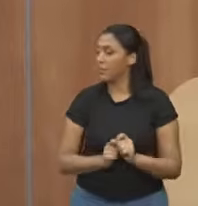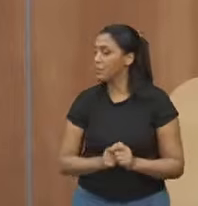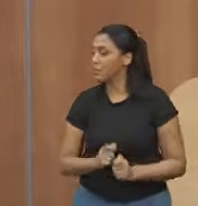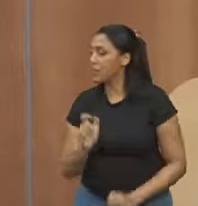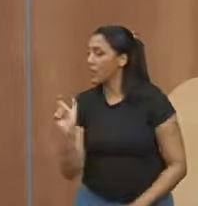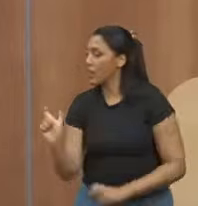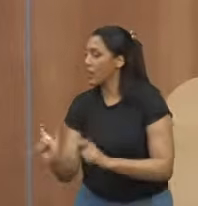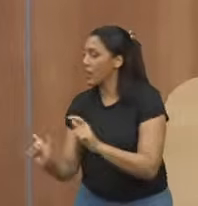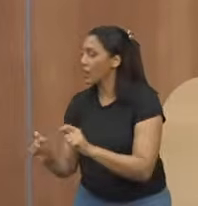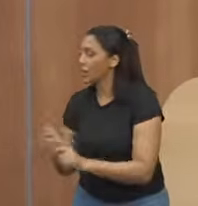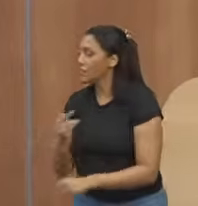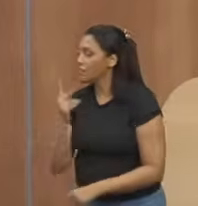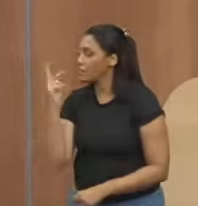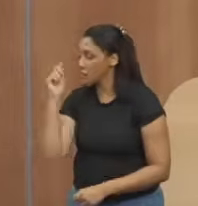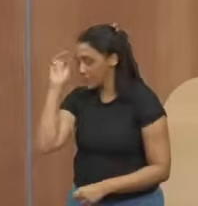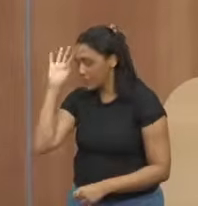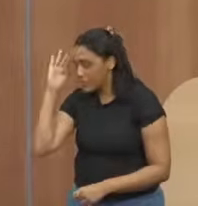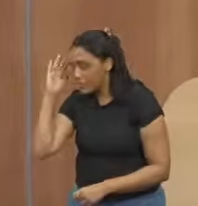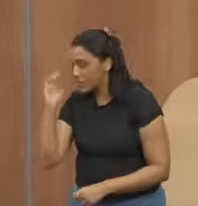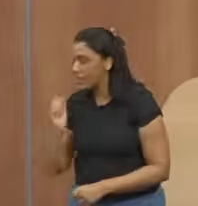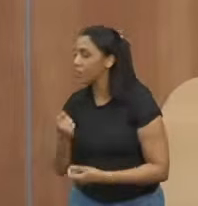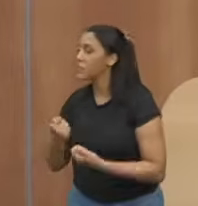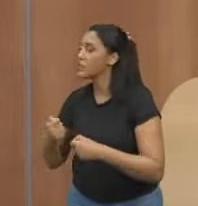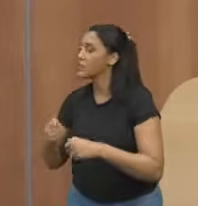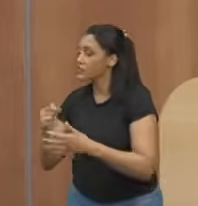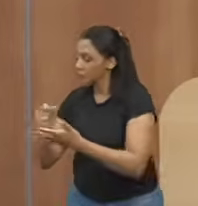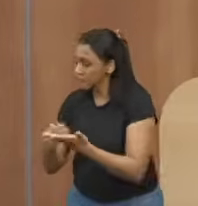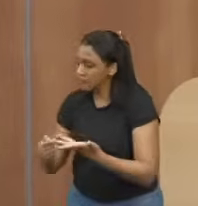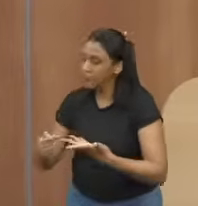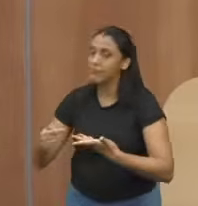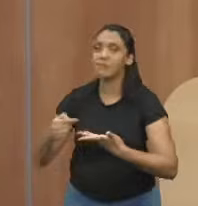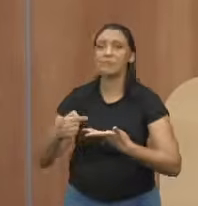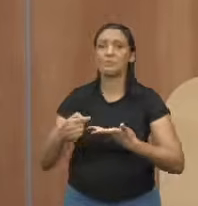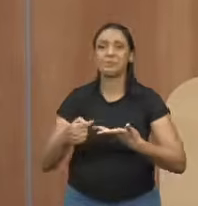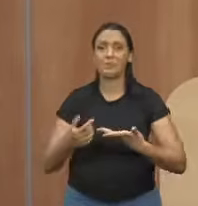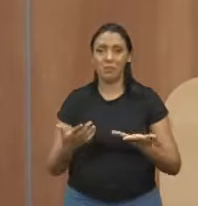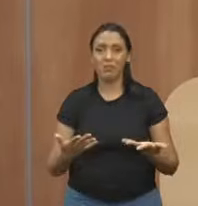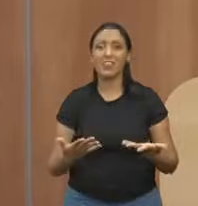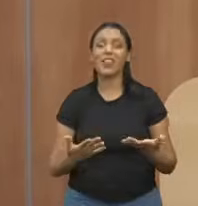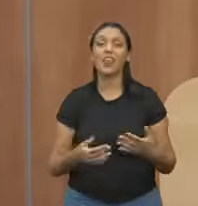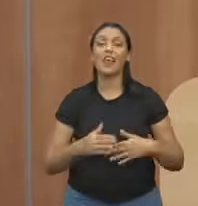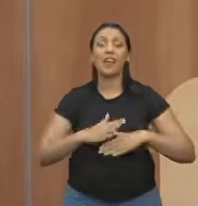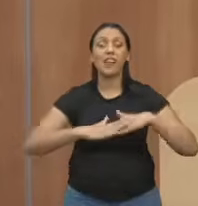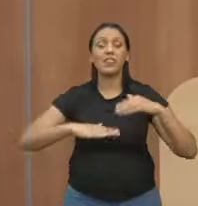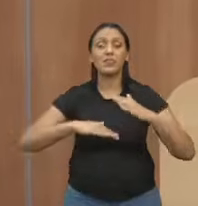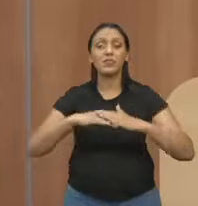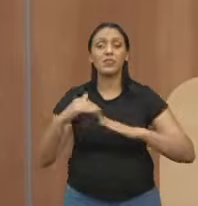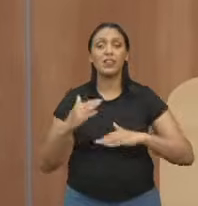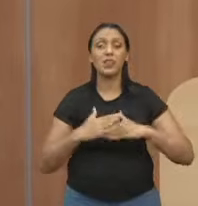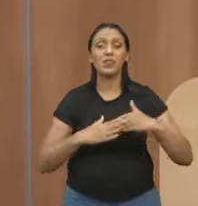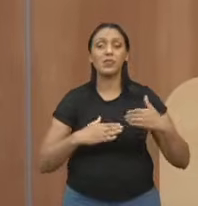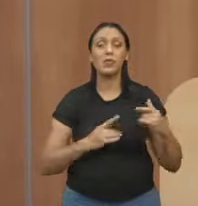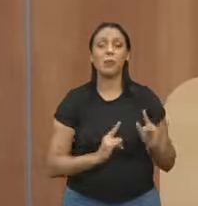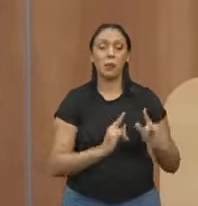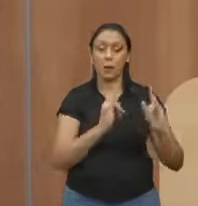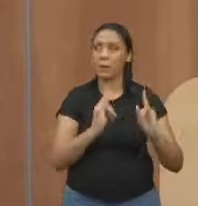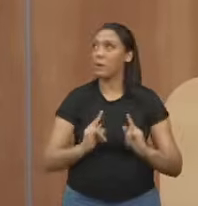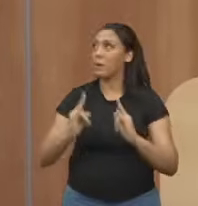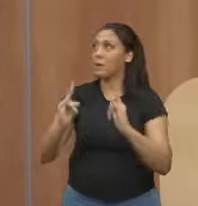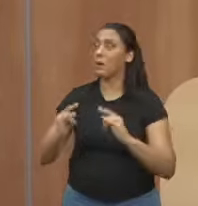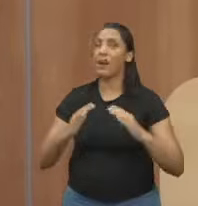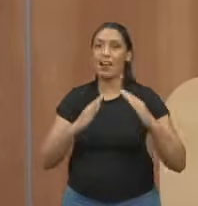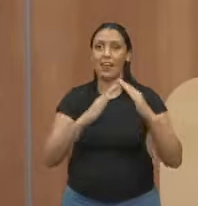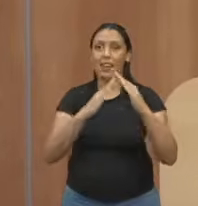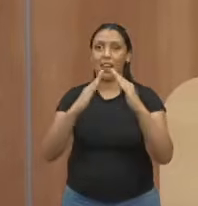de cada cliente. A atividade imobiliária movimenta um dos setores mais relevantes da